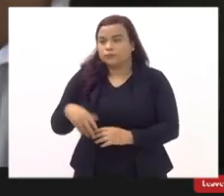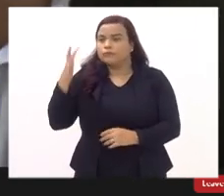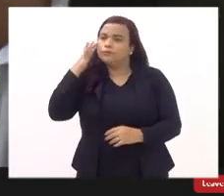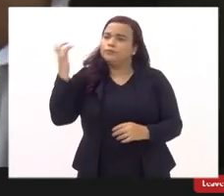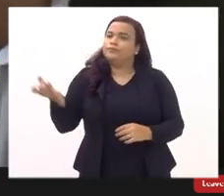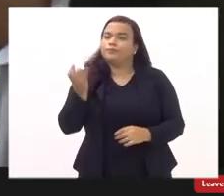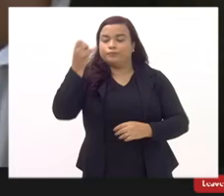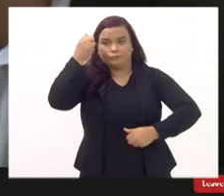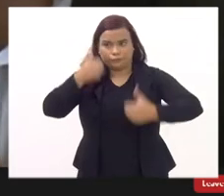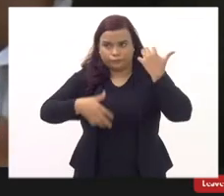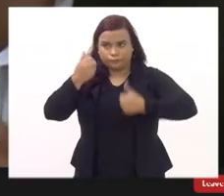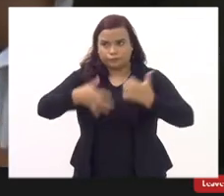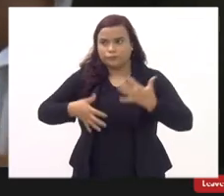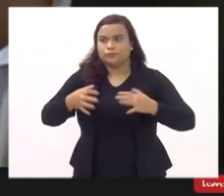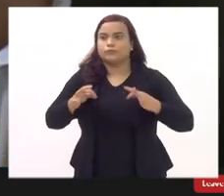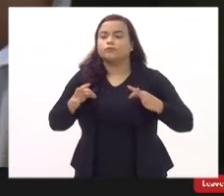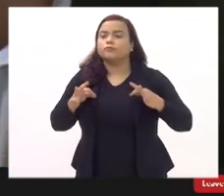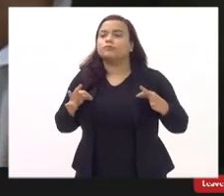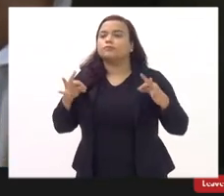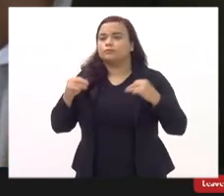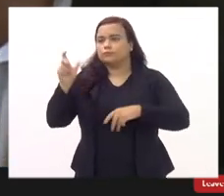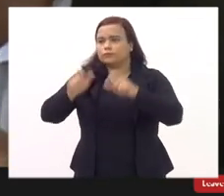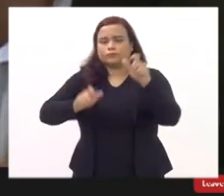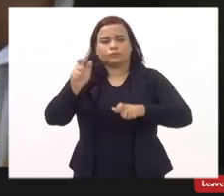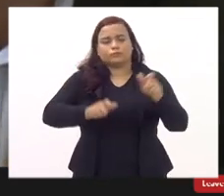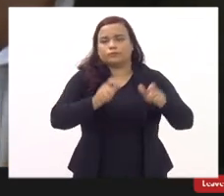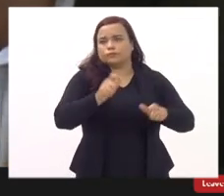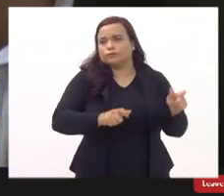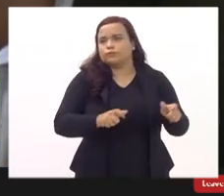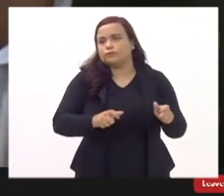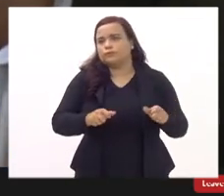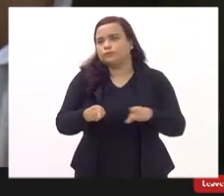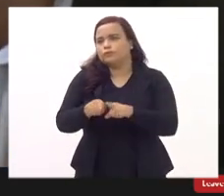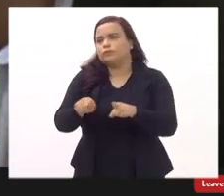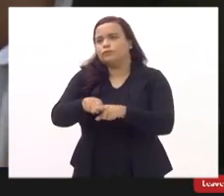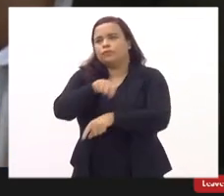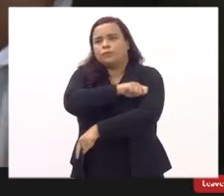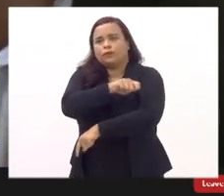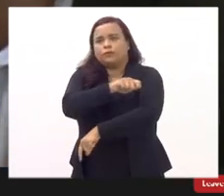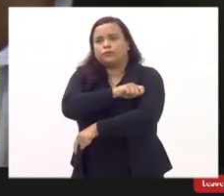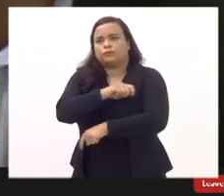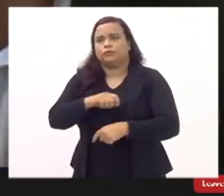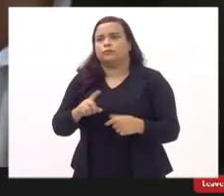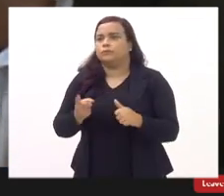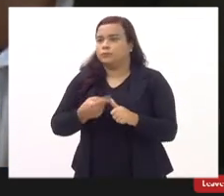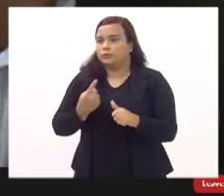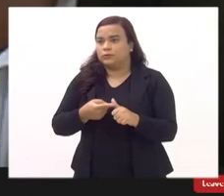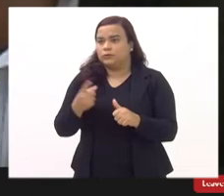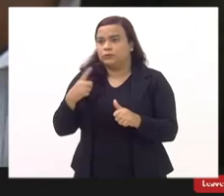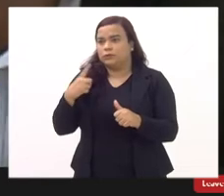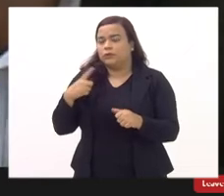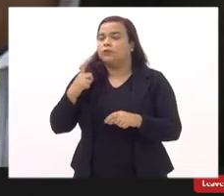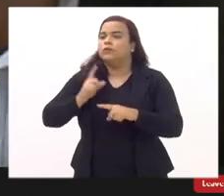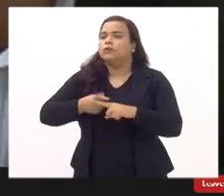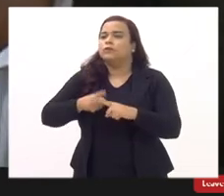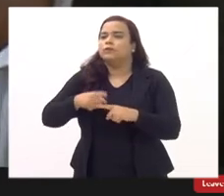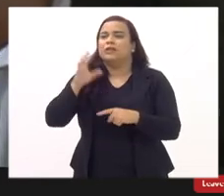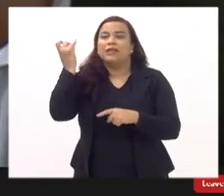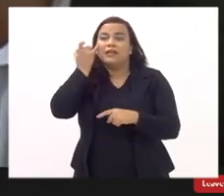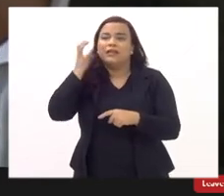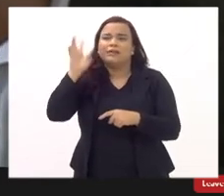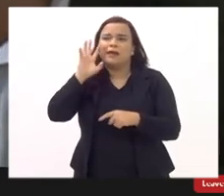importante a fala de todos os entes, os estudantes também, primeiramente, até porque a nossa